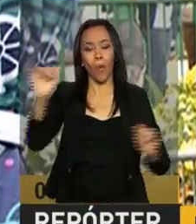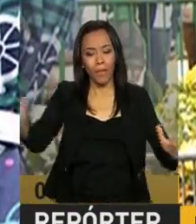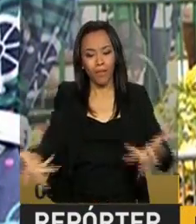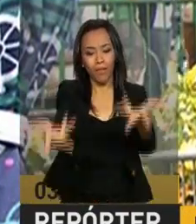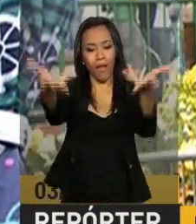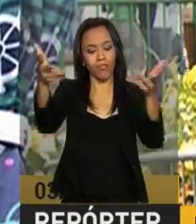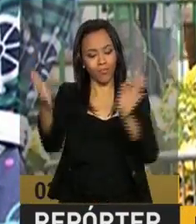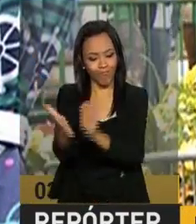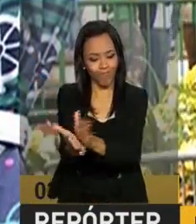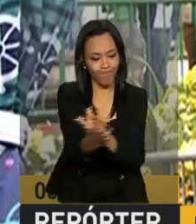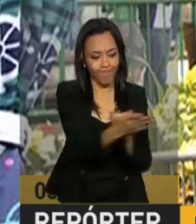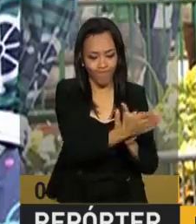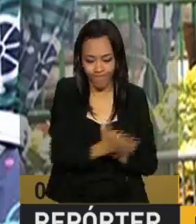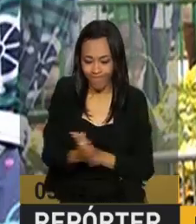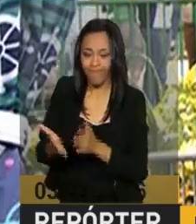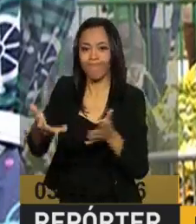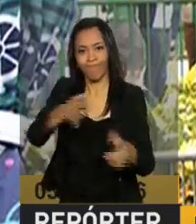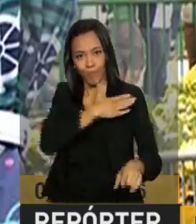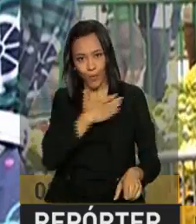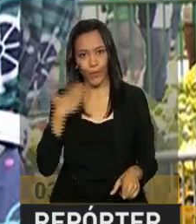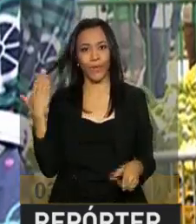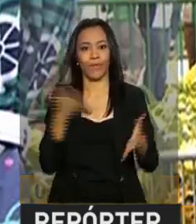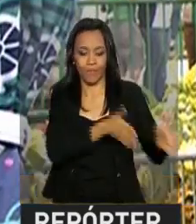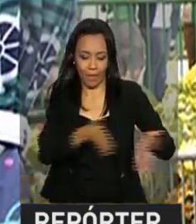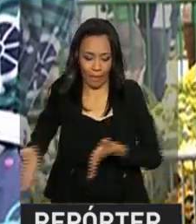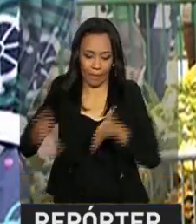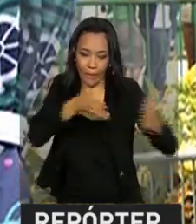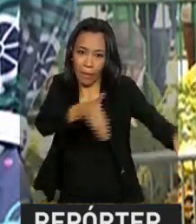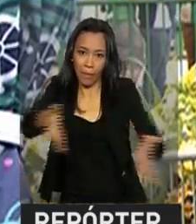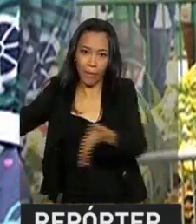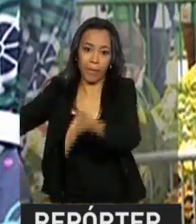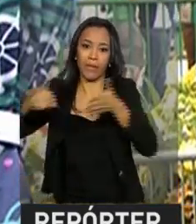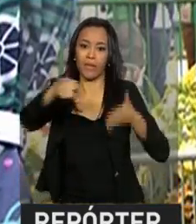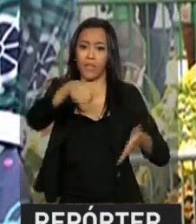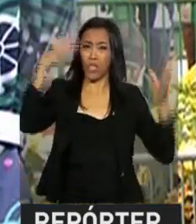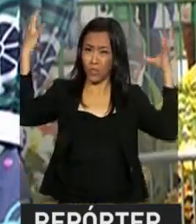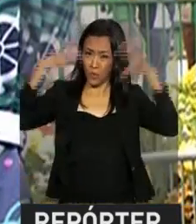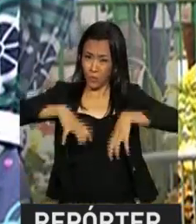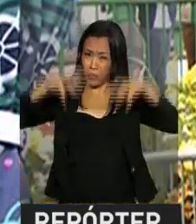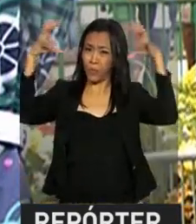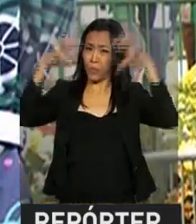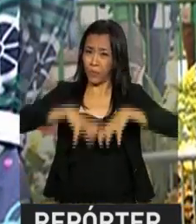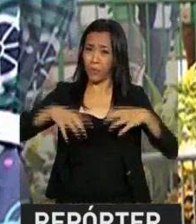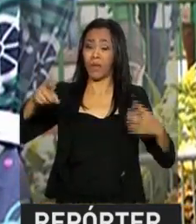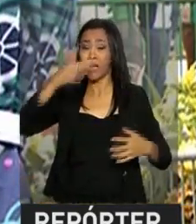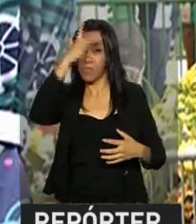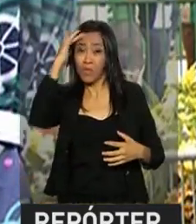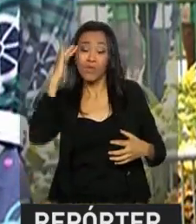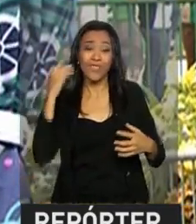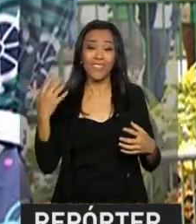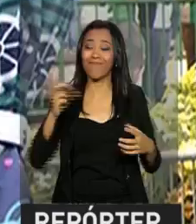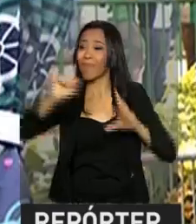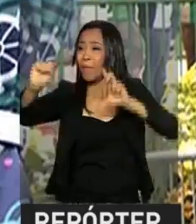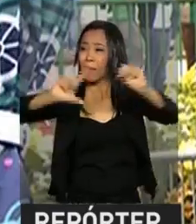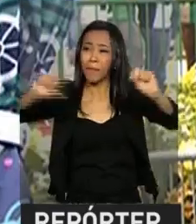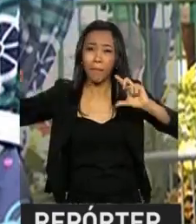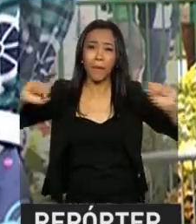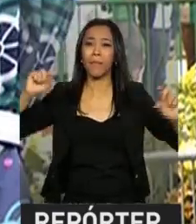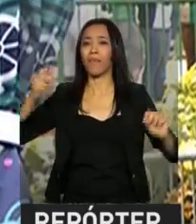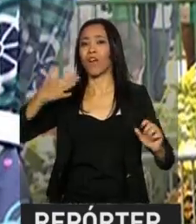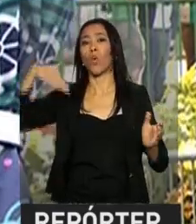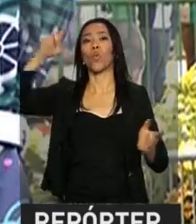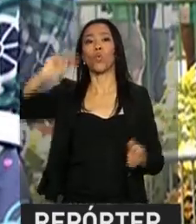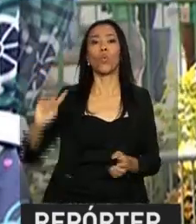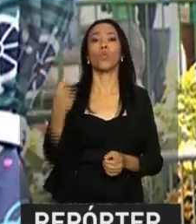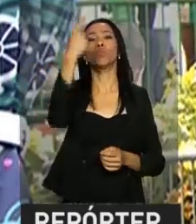homenagens às vítimas do acidente. Nem a chuva intensa que caiu durante todo o velório afastou os torcedores do último adeus